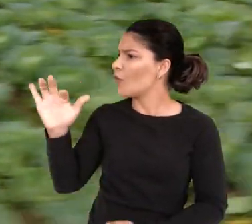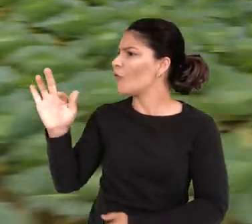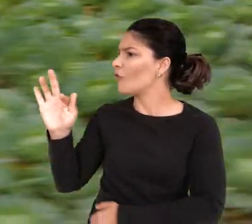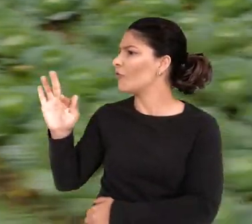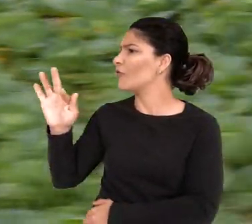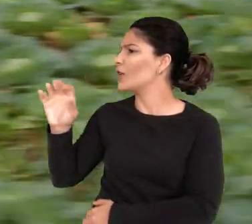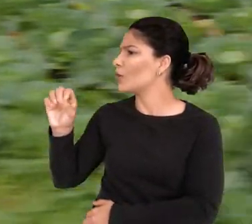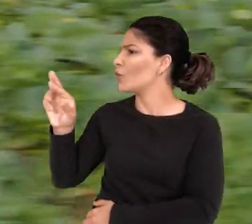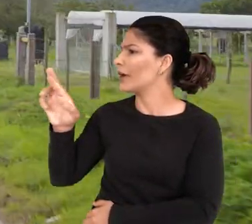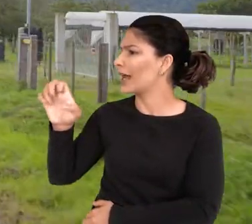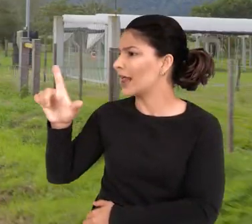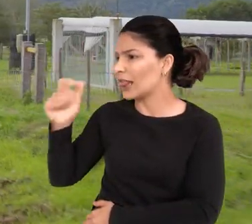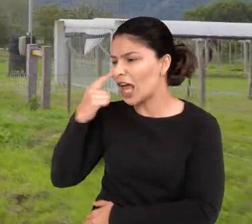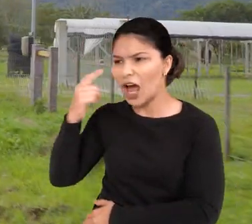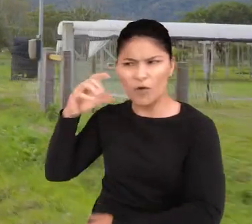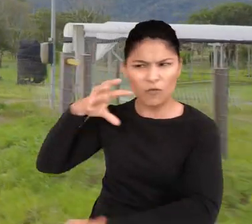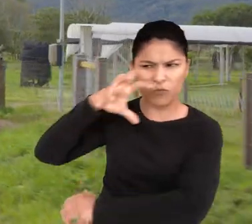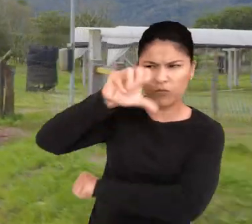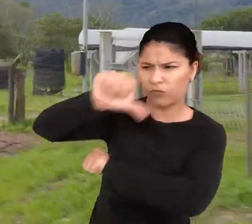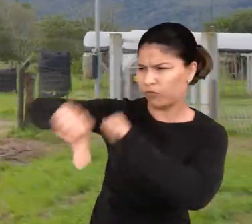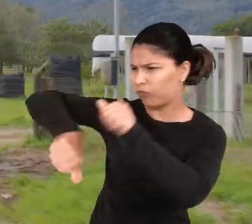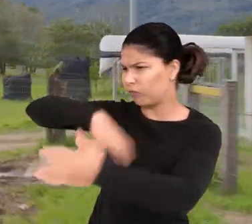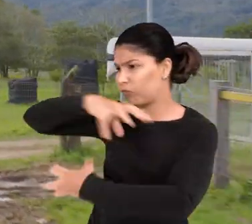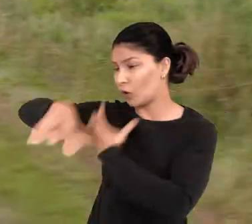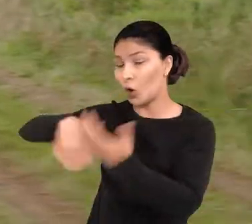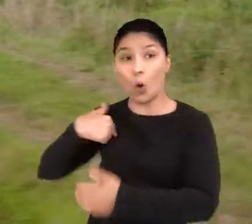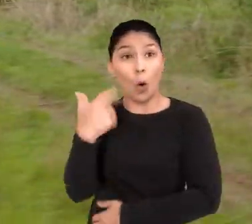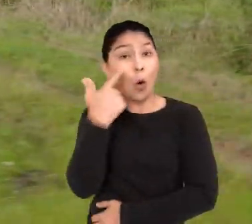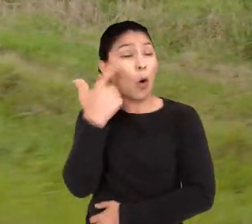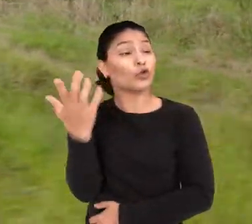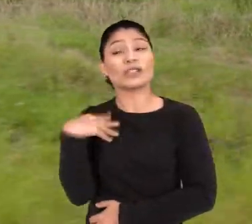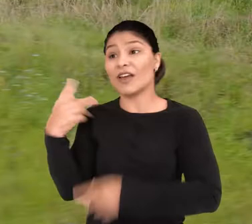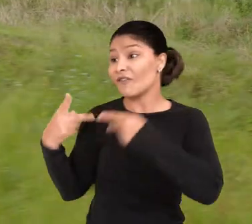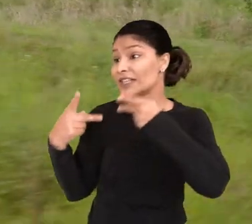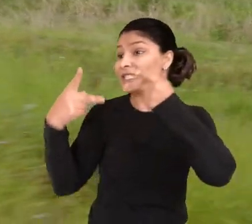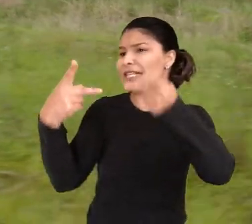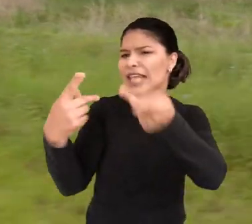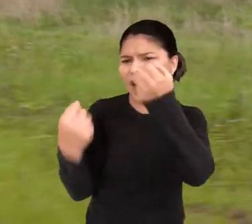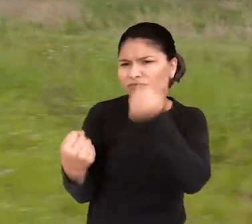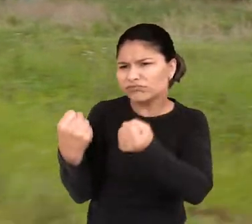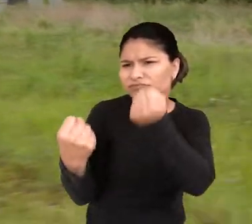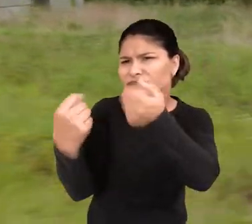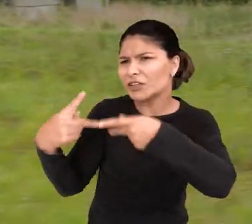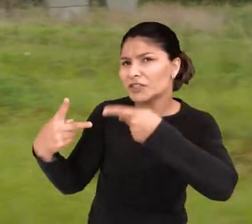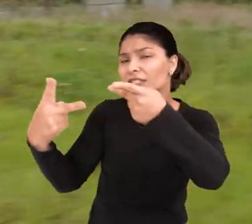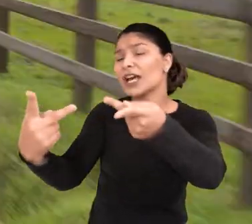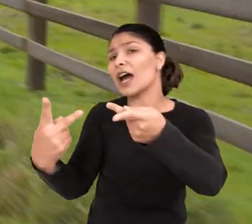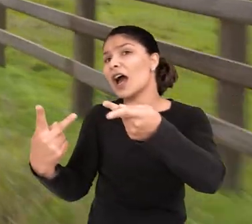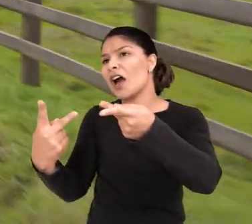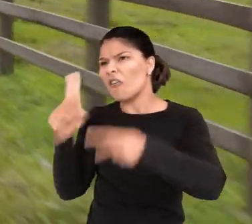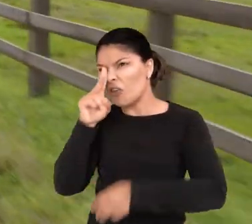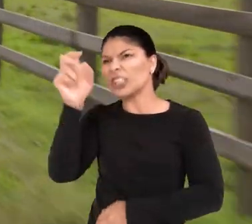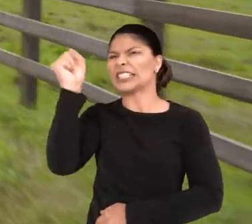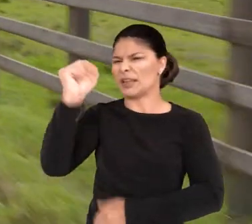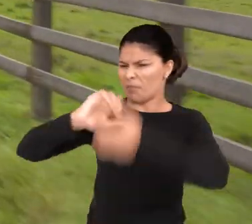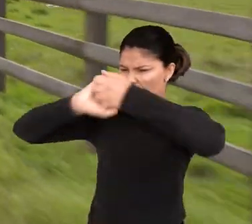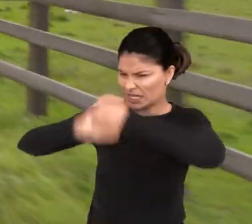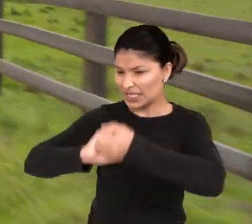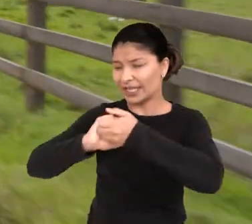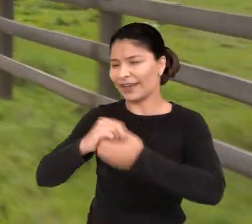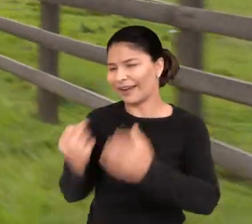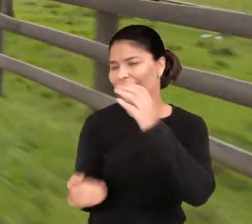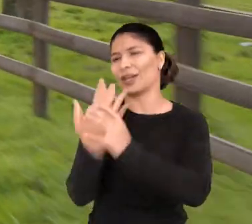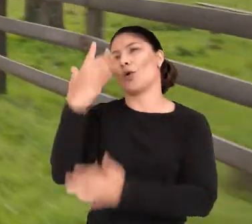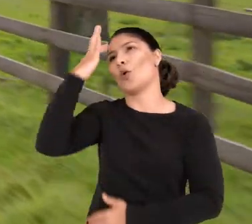Não te falei, Fiorella, que era uma revolução Olha aí, ó, nós estamos indo visitar e fortalecer uma